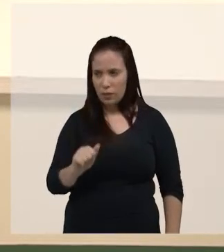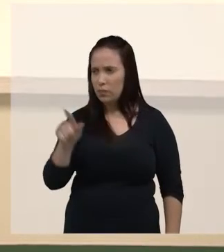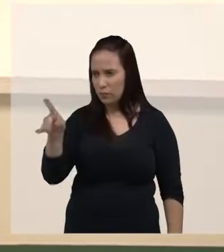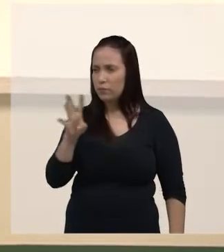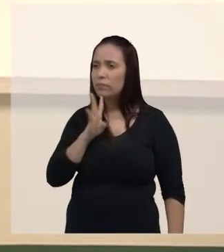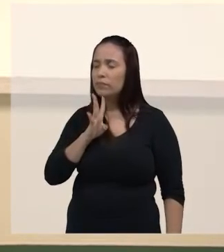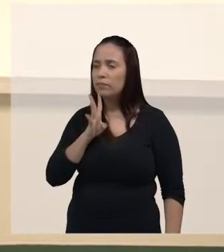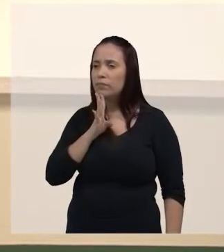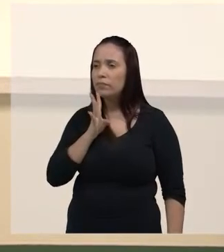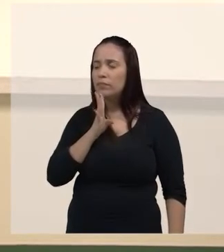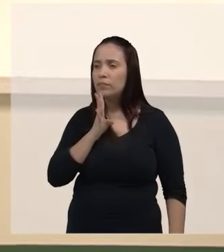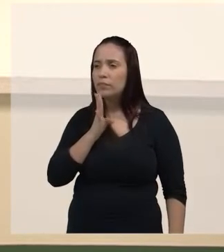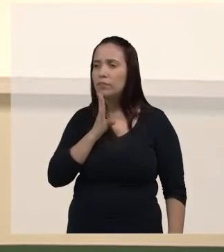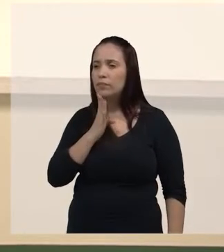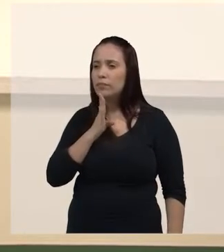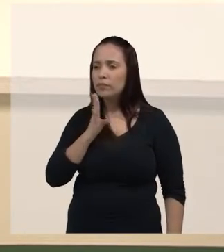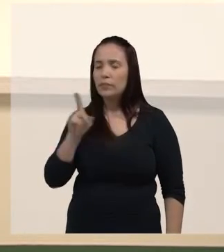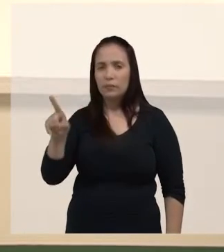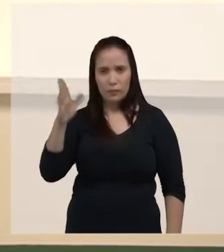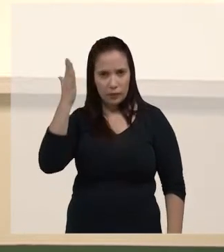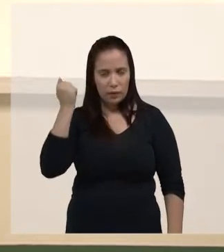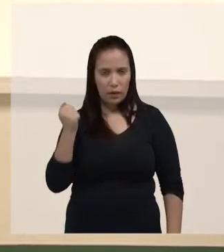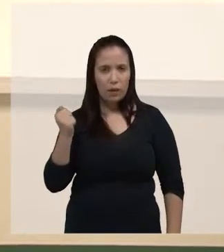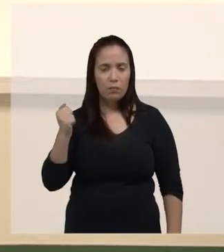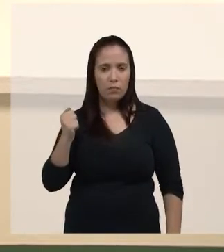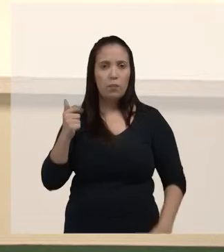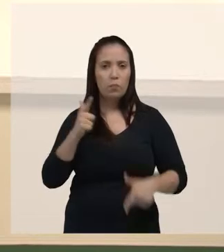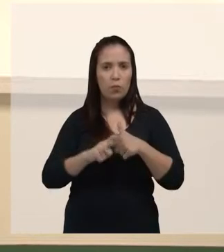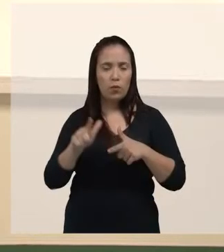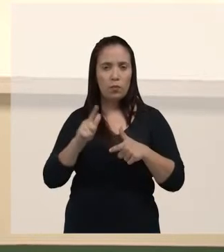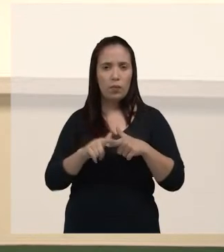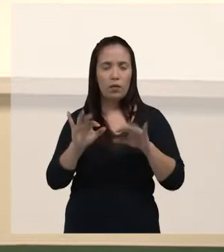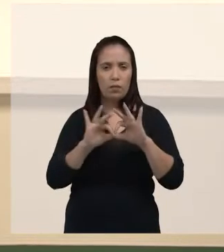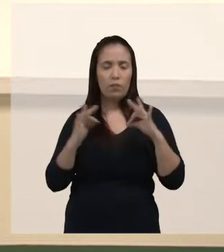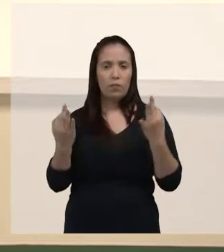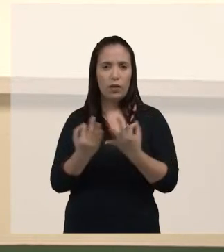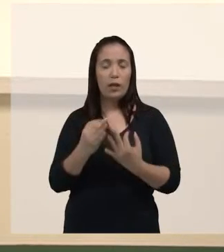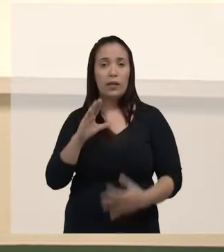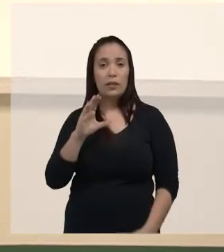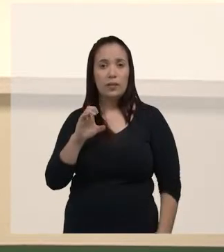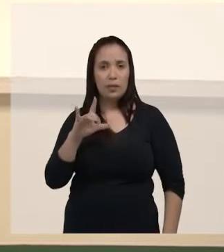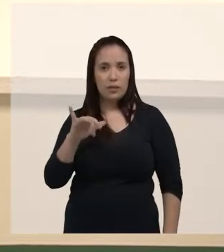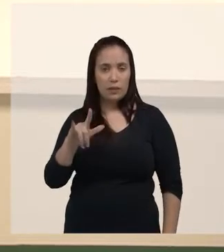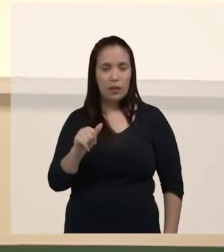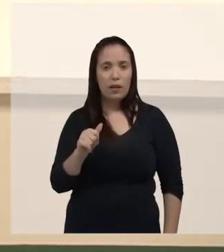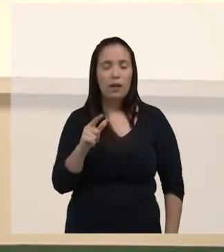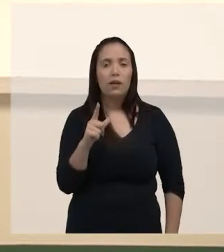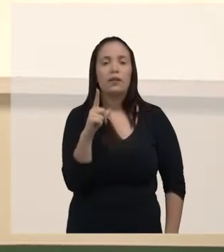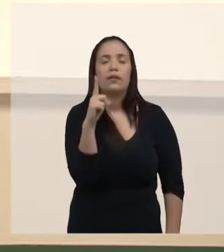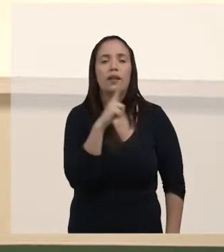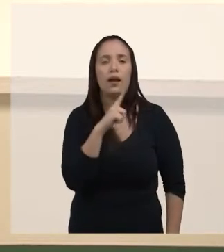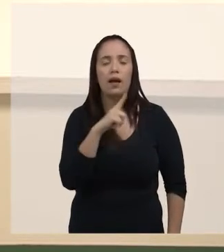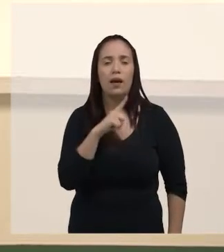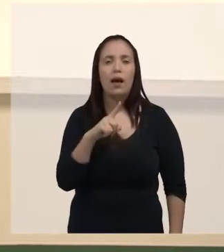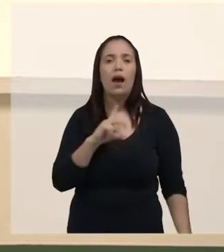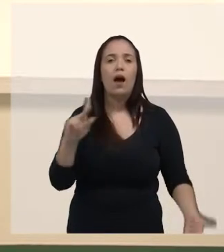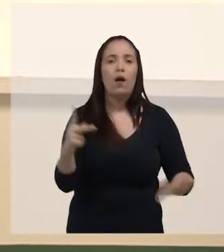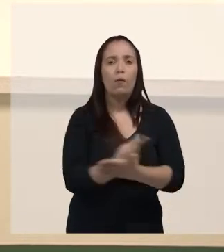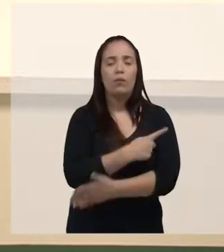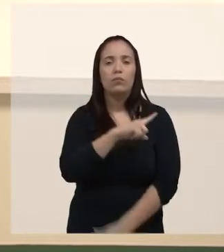você até conhecia e sabe do drama familiar. Sicília que foi morta